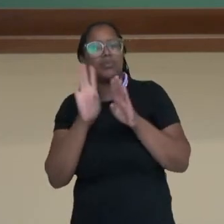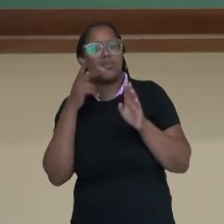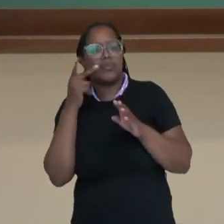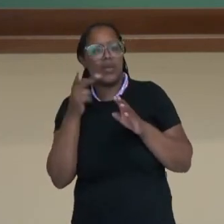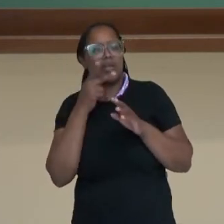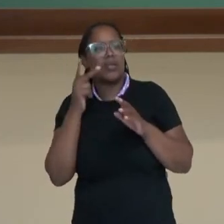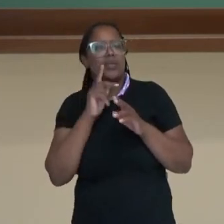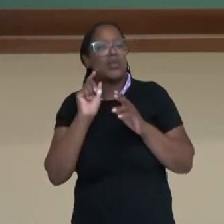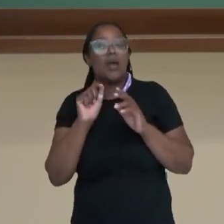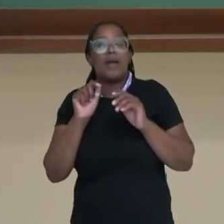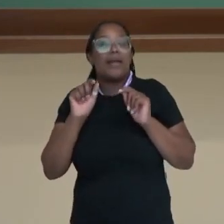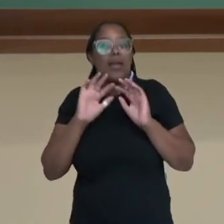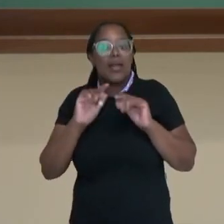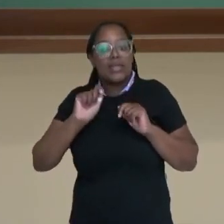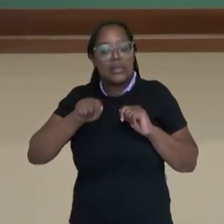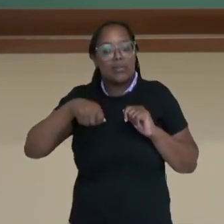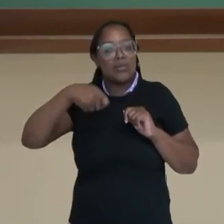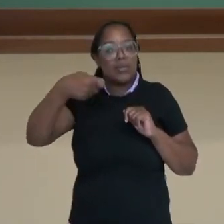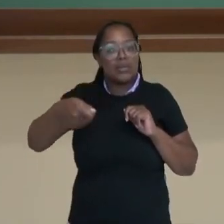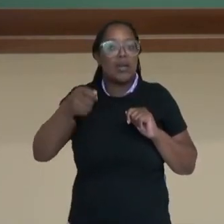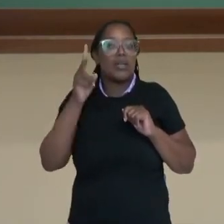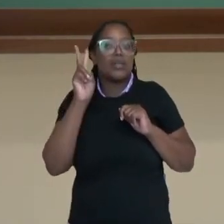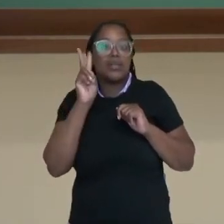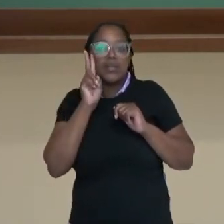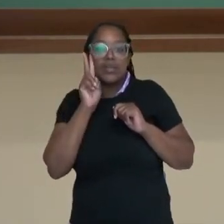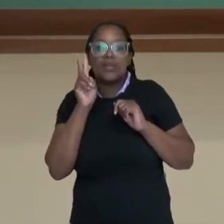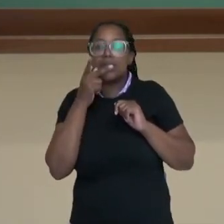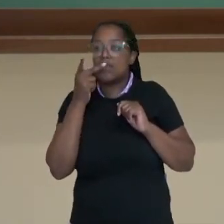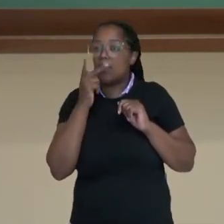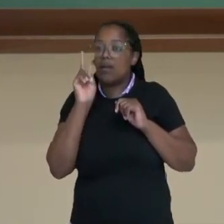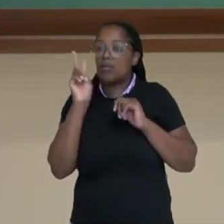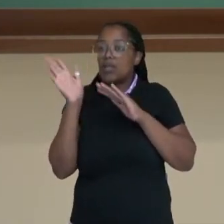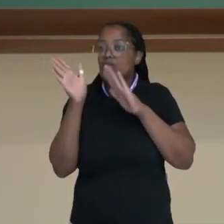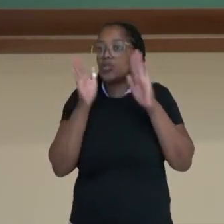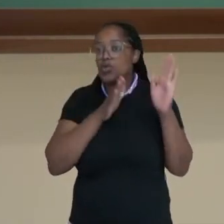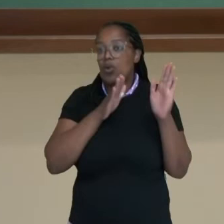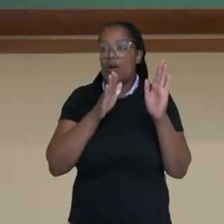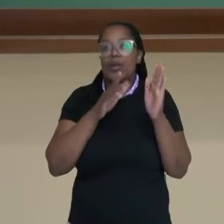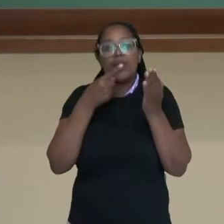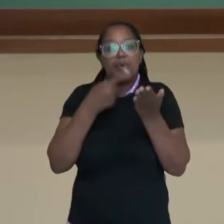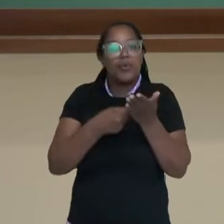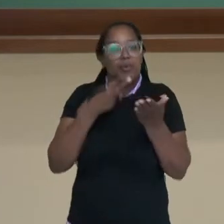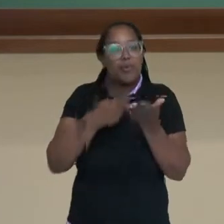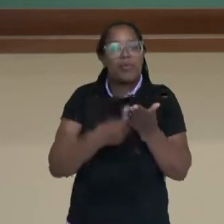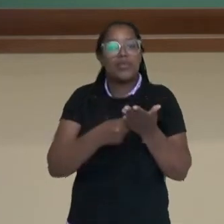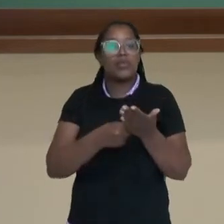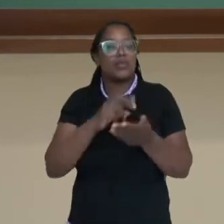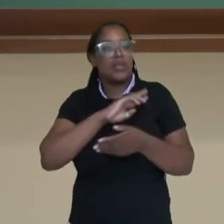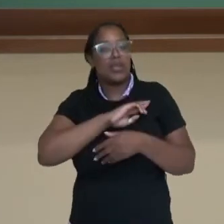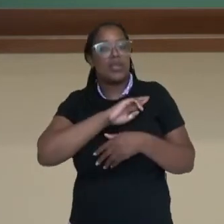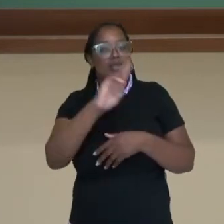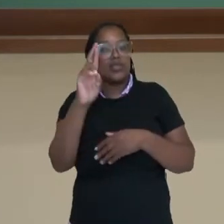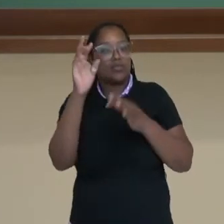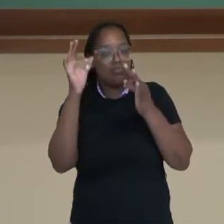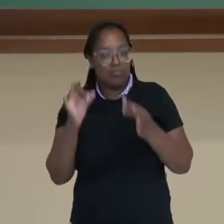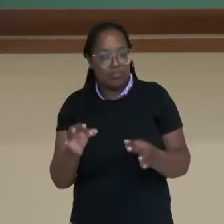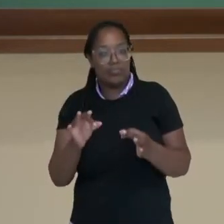são símbolos que contam a história, que falam da crença daquela religião específica.